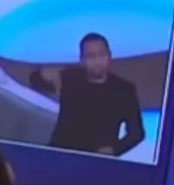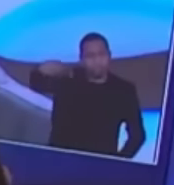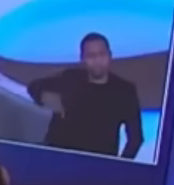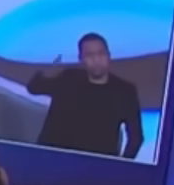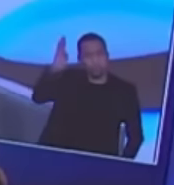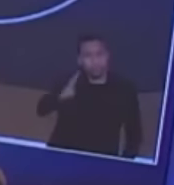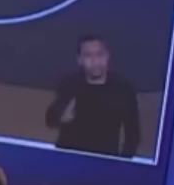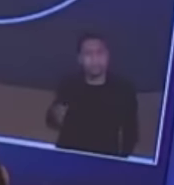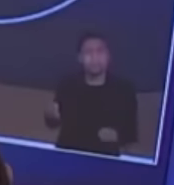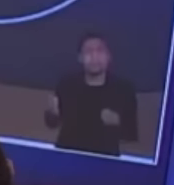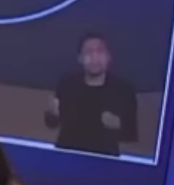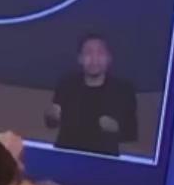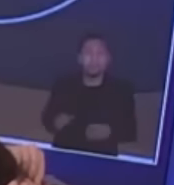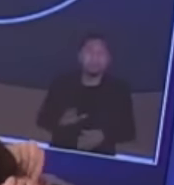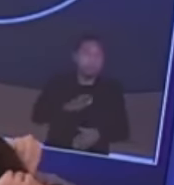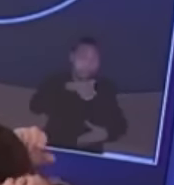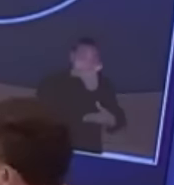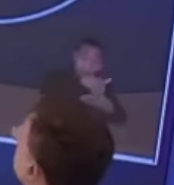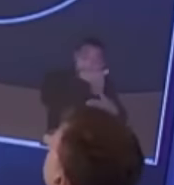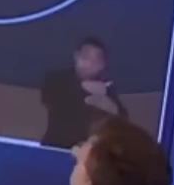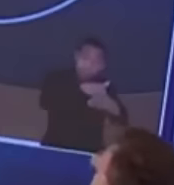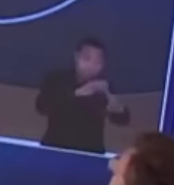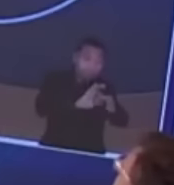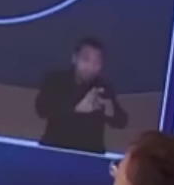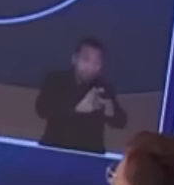o voto é livre, a pessoa pode votar. Por isso que o país está desse jeito.